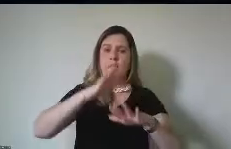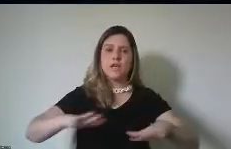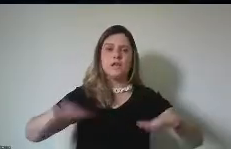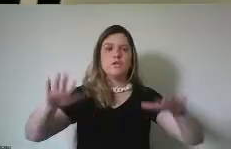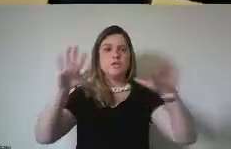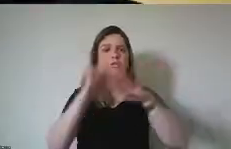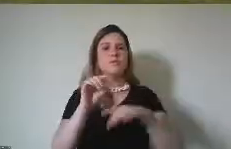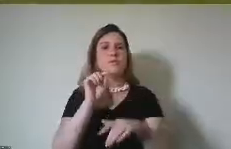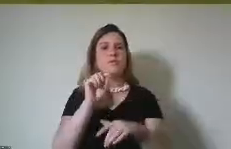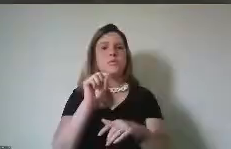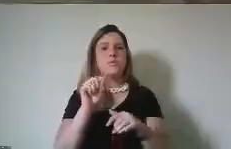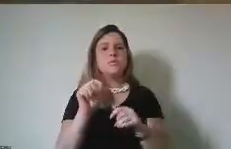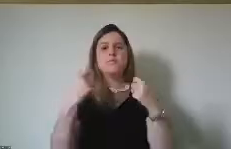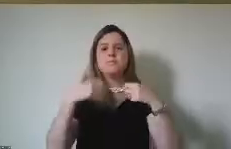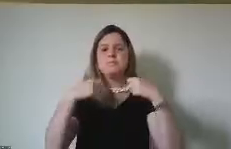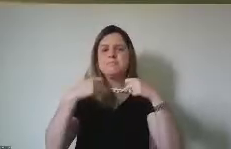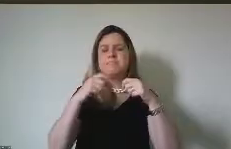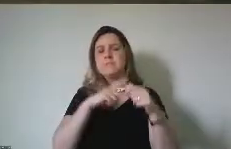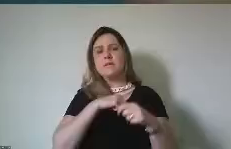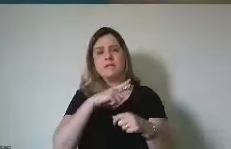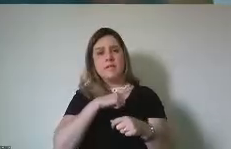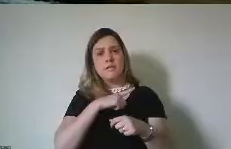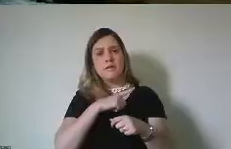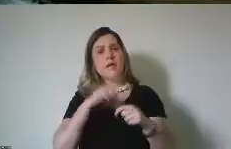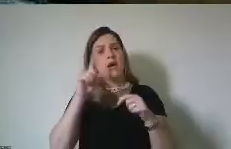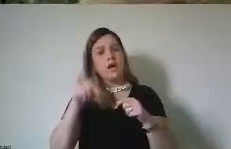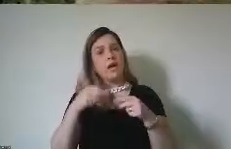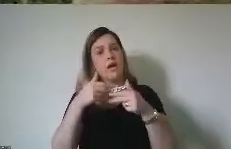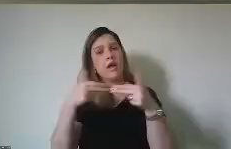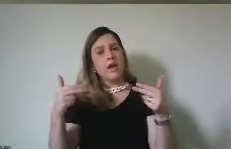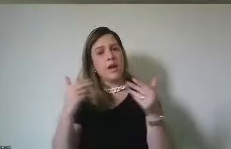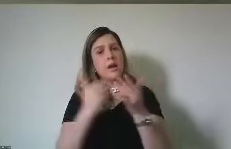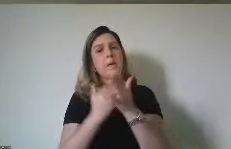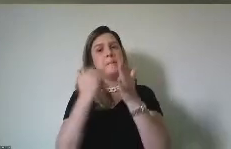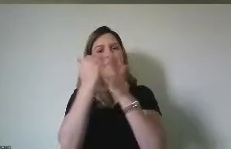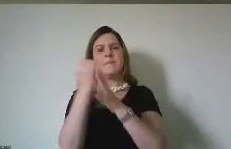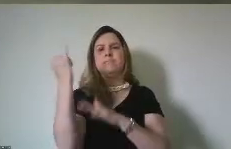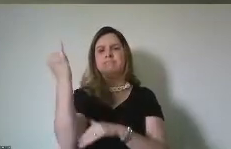você menos vê é o que mais cuidamos